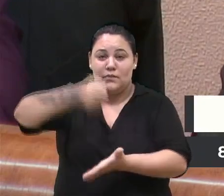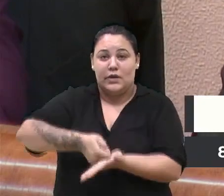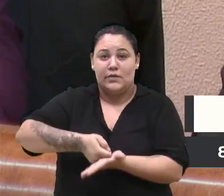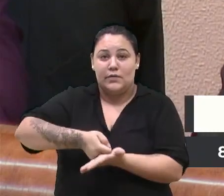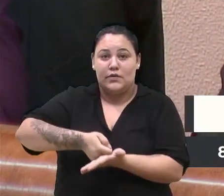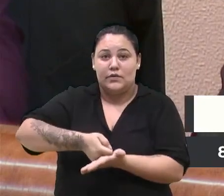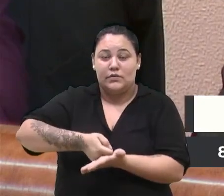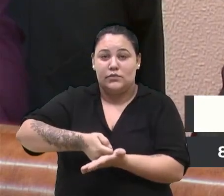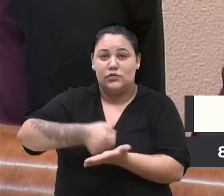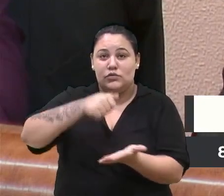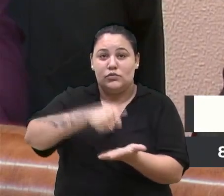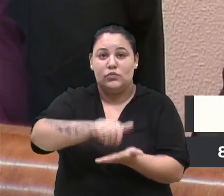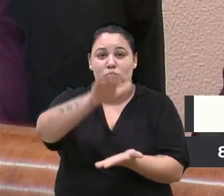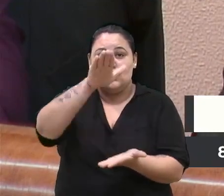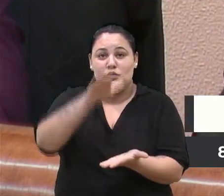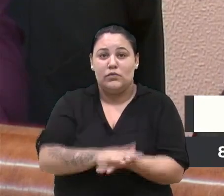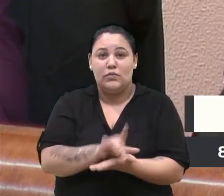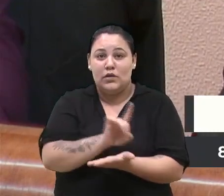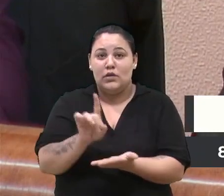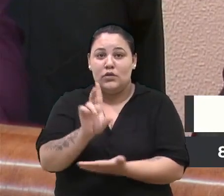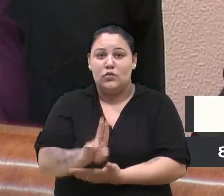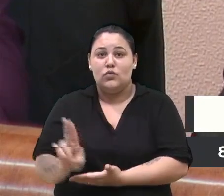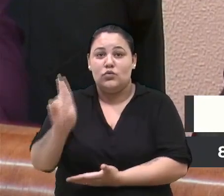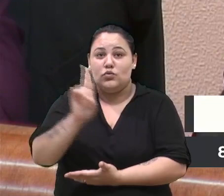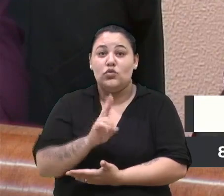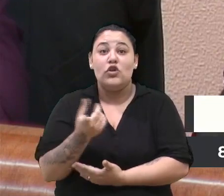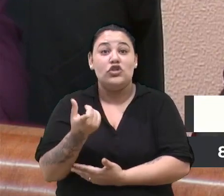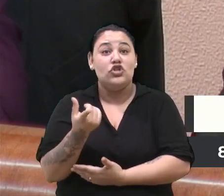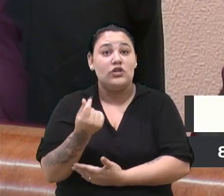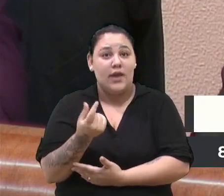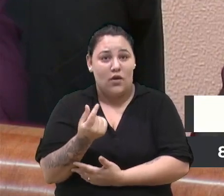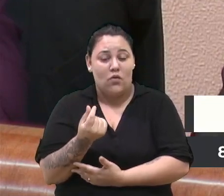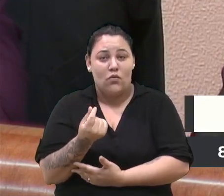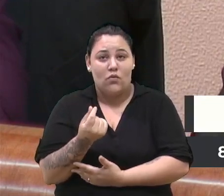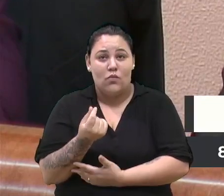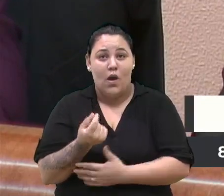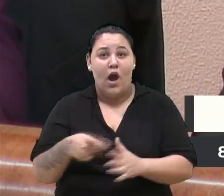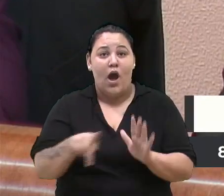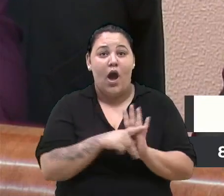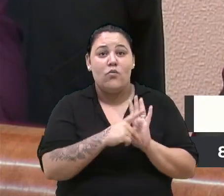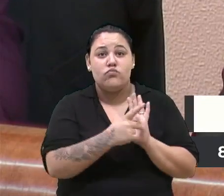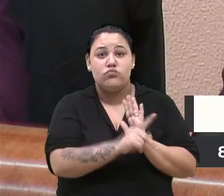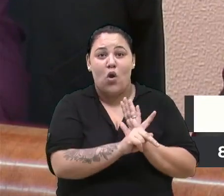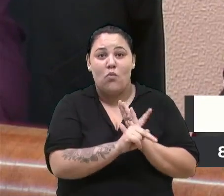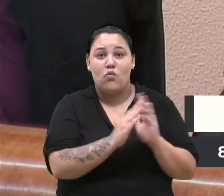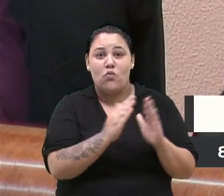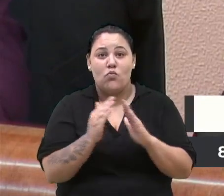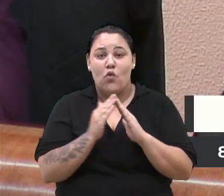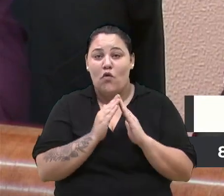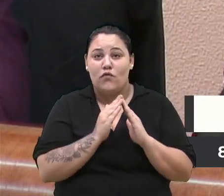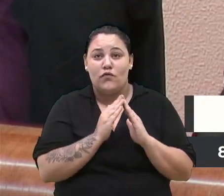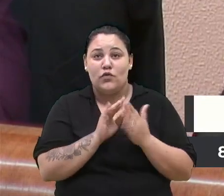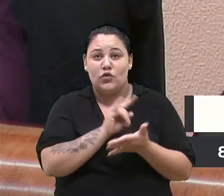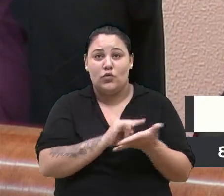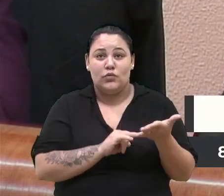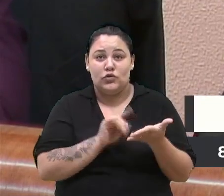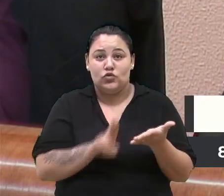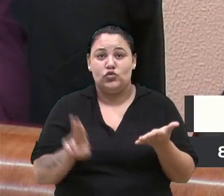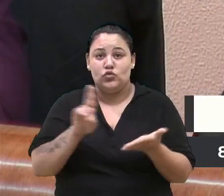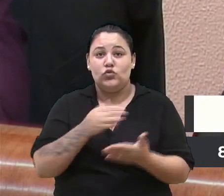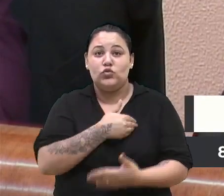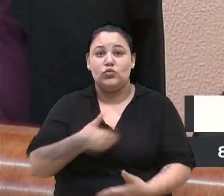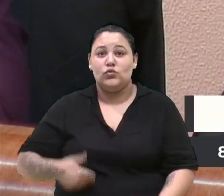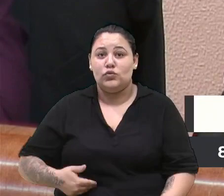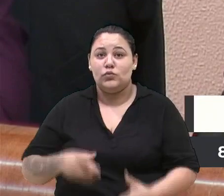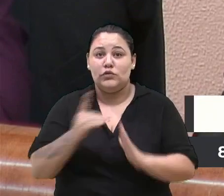por desapropriação em dinheiro aos proprietários dos imóveis declarados de utilidade pública pelo decreto